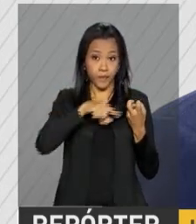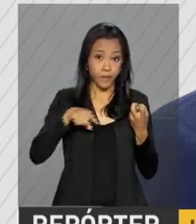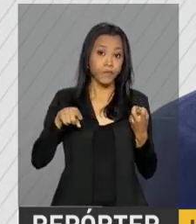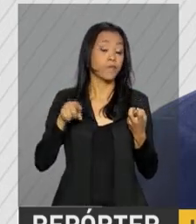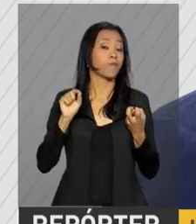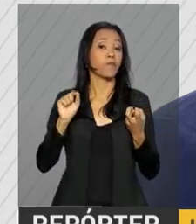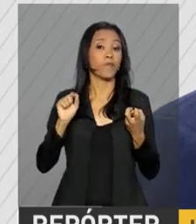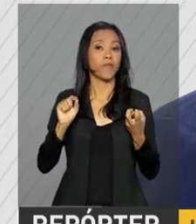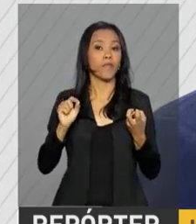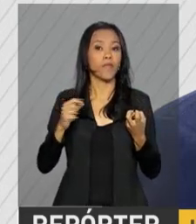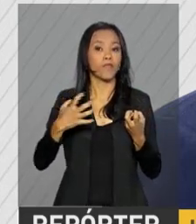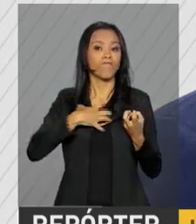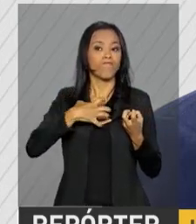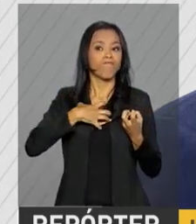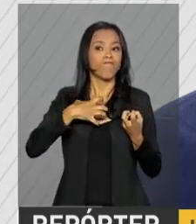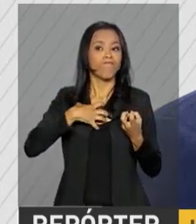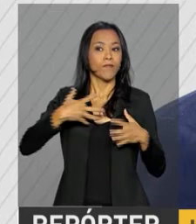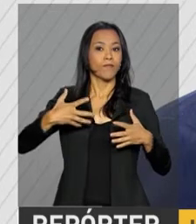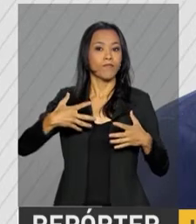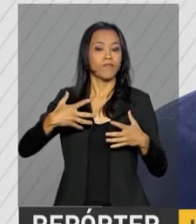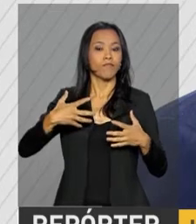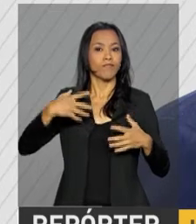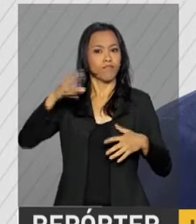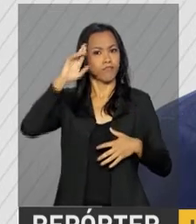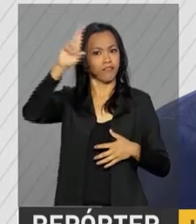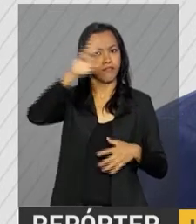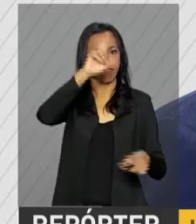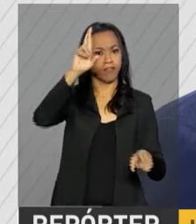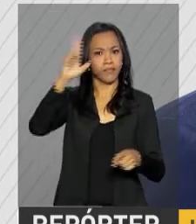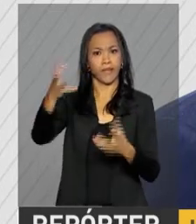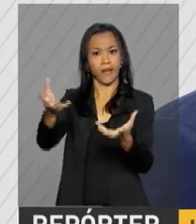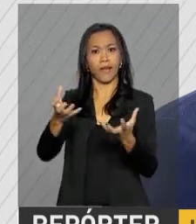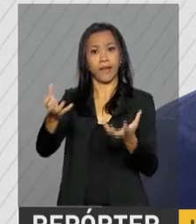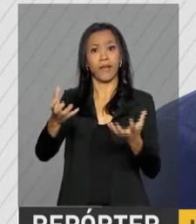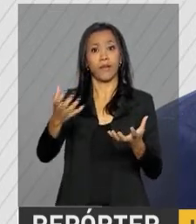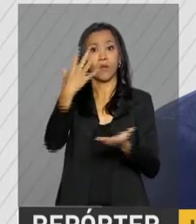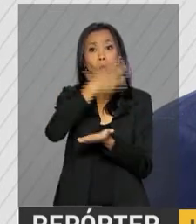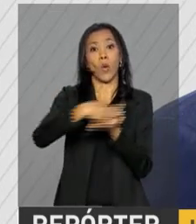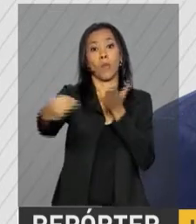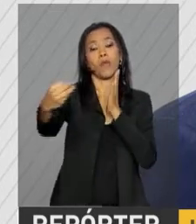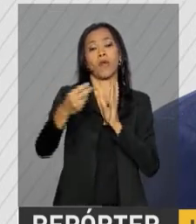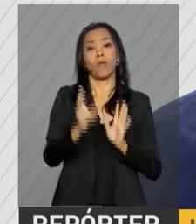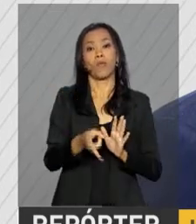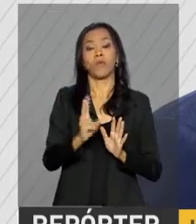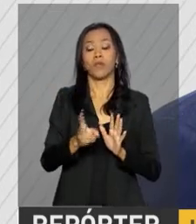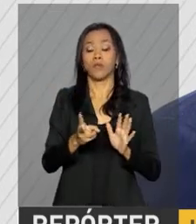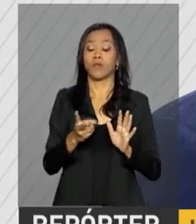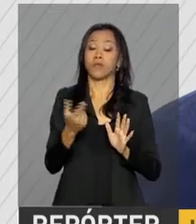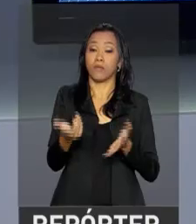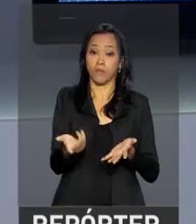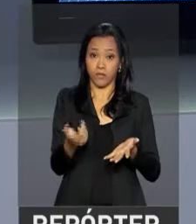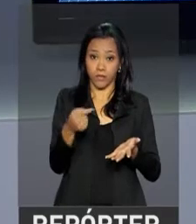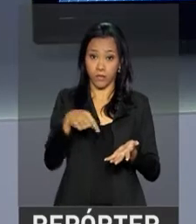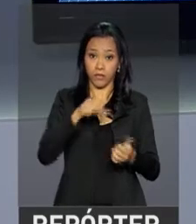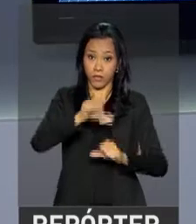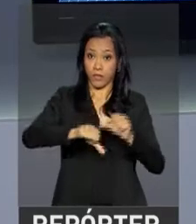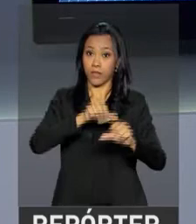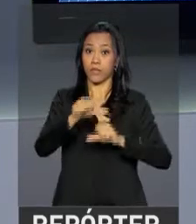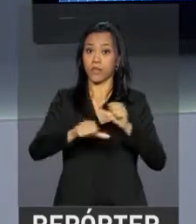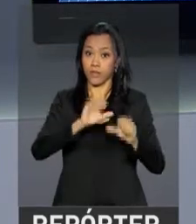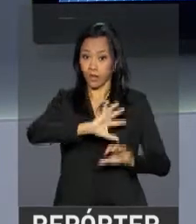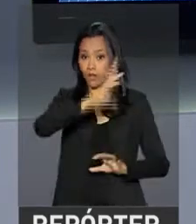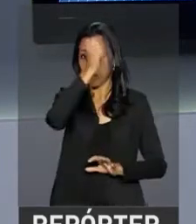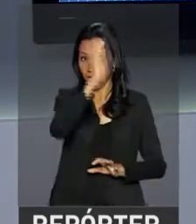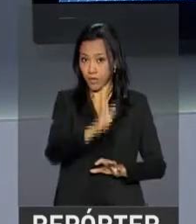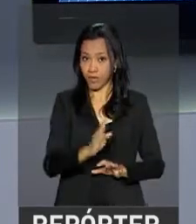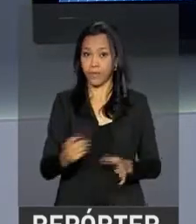inclusive, motivadas a fazer também o mesmo tipo de reforma que o Brasil está fazendo nos seus respectivos países. O